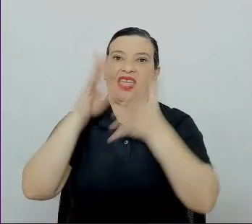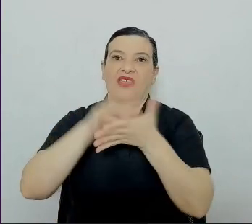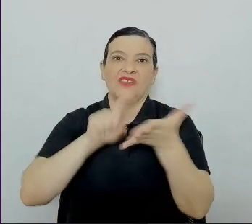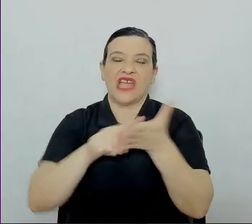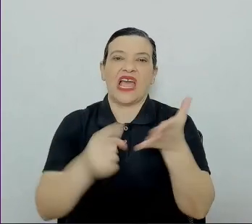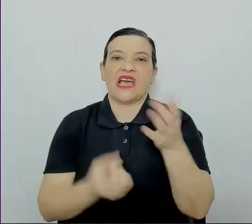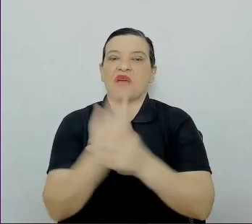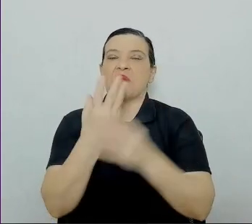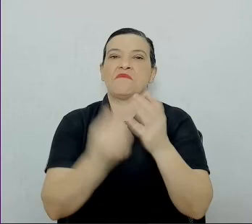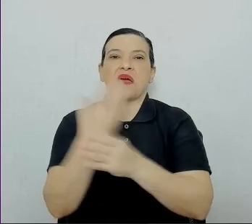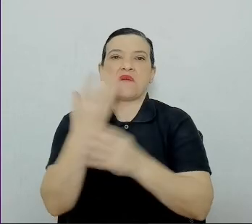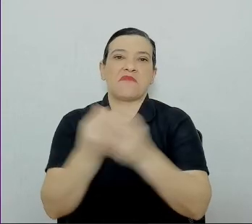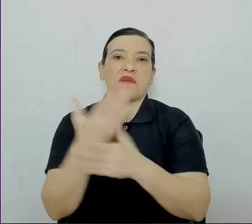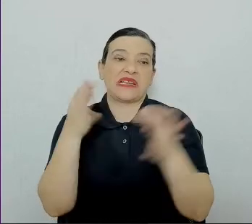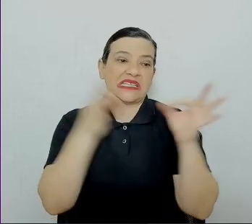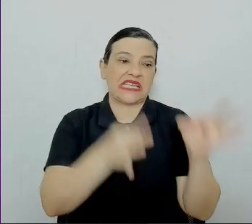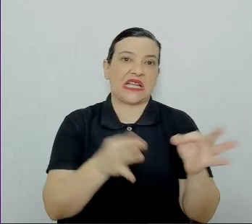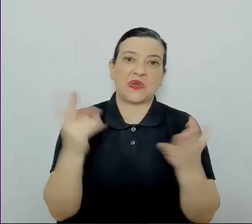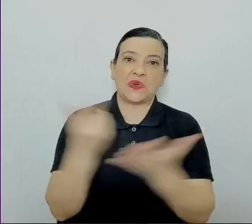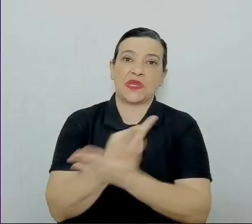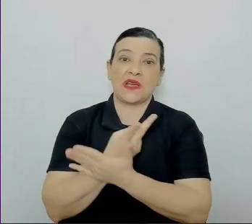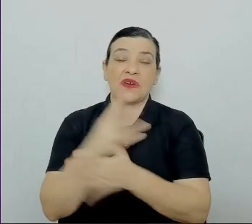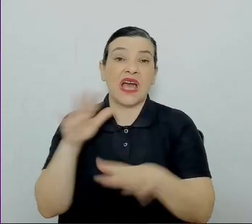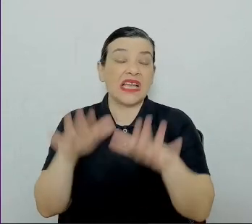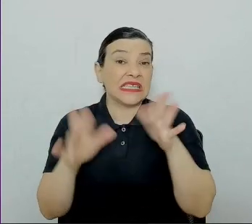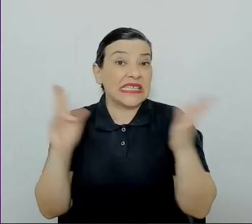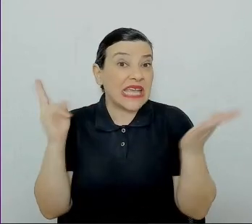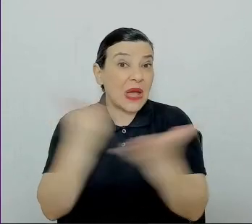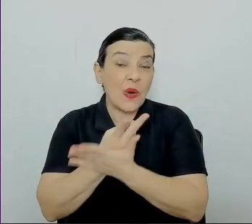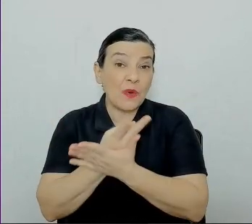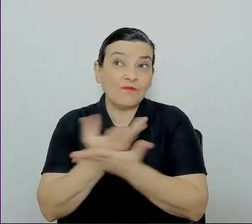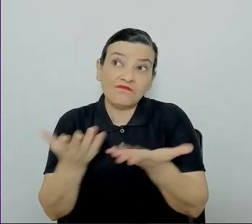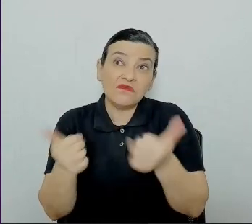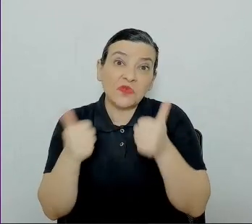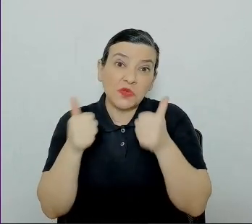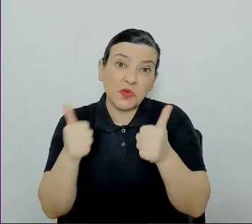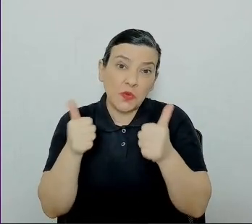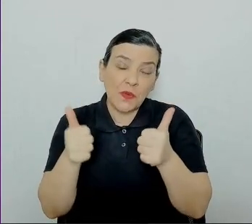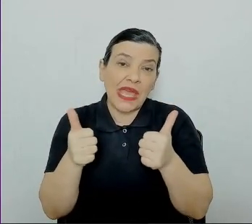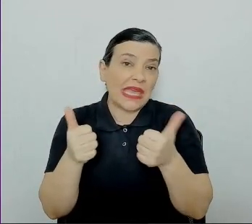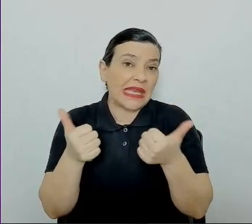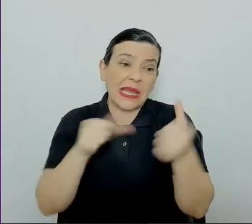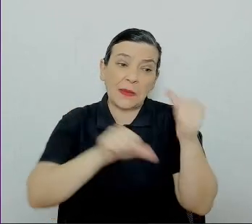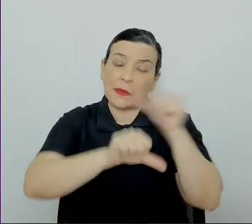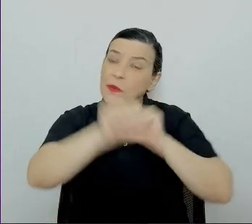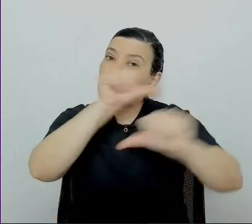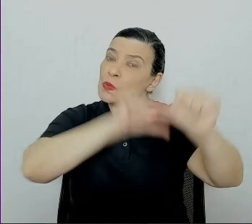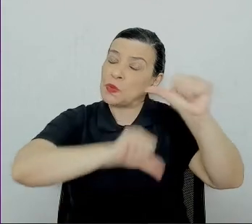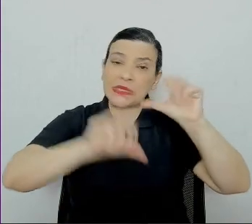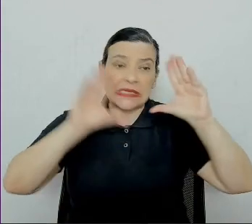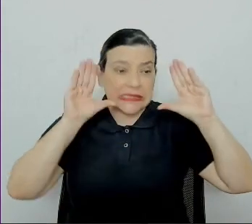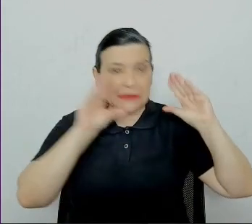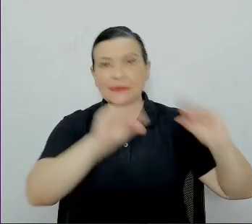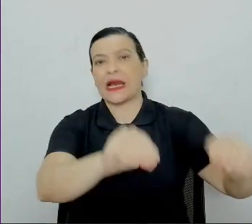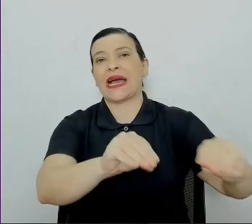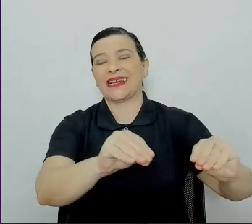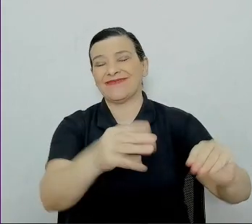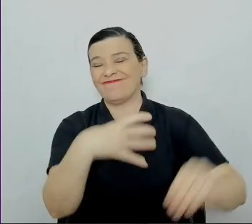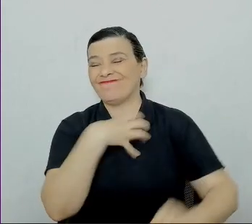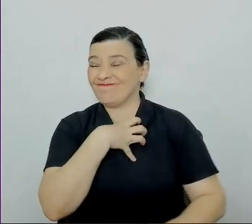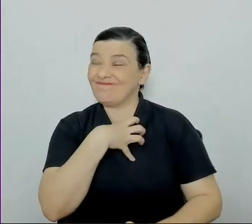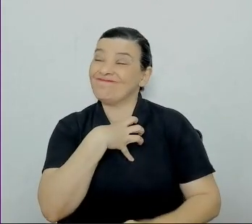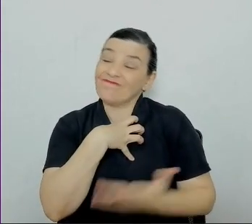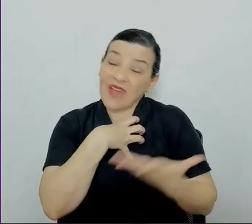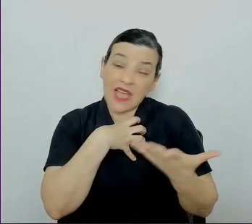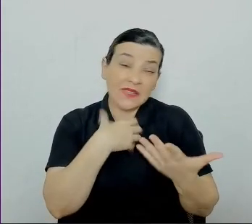medindo se ela é certa ou não. Às vezes ela não foi certa, você errou. Tudo bem, vai lá e desliga. O ideal é você desligar. Dói, mas é o ideal